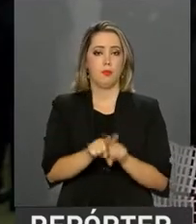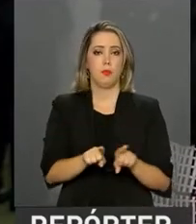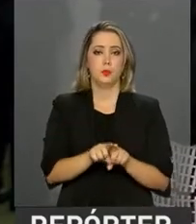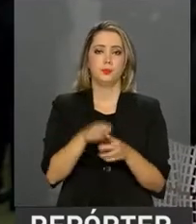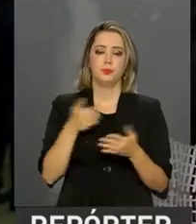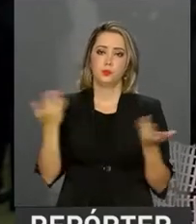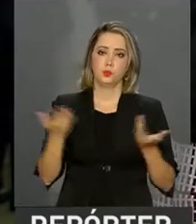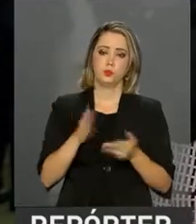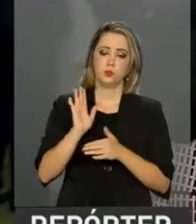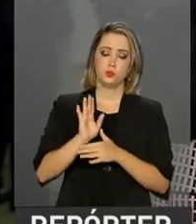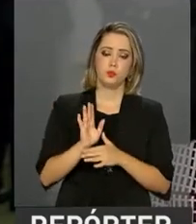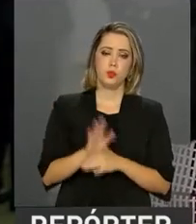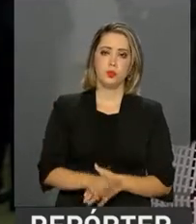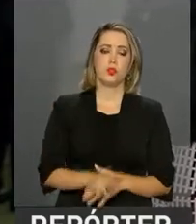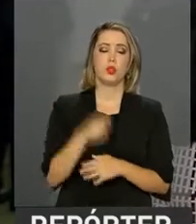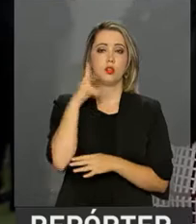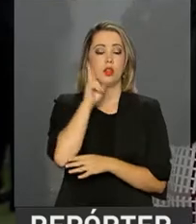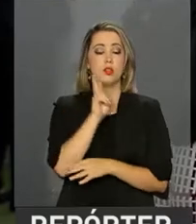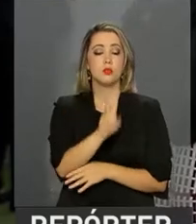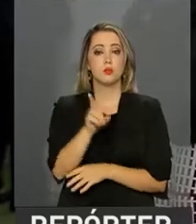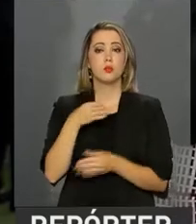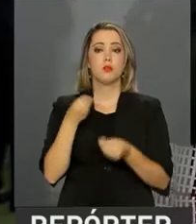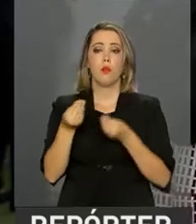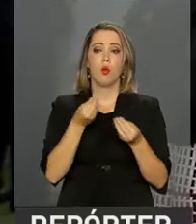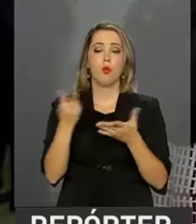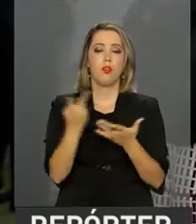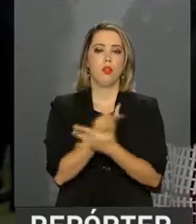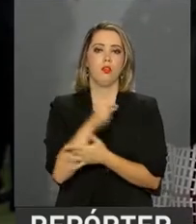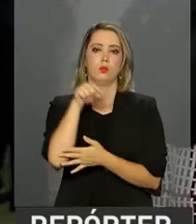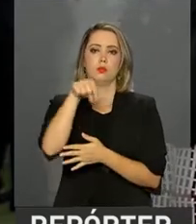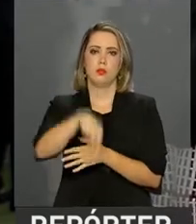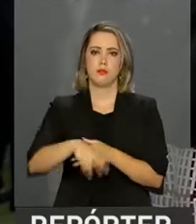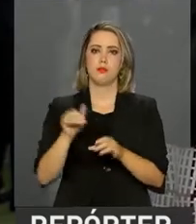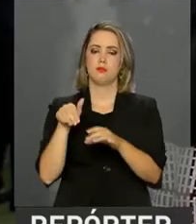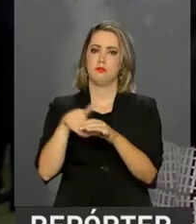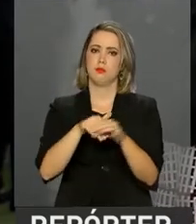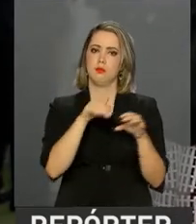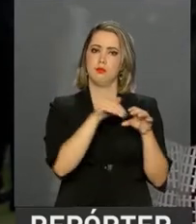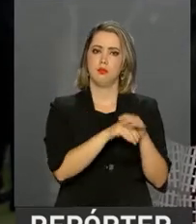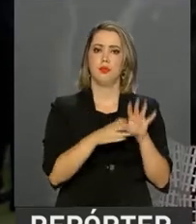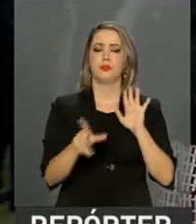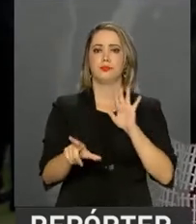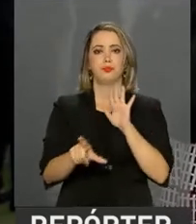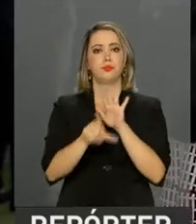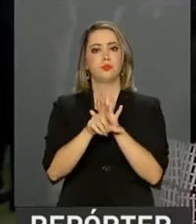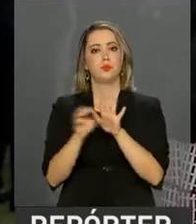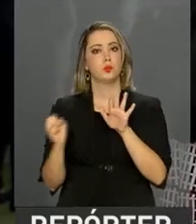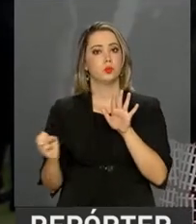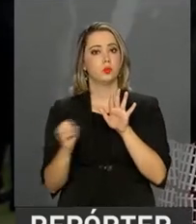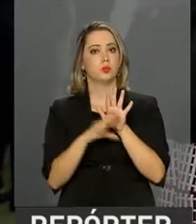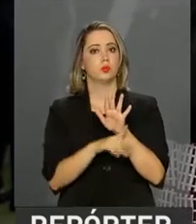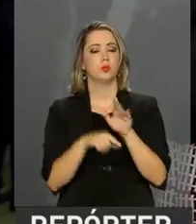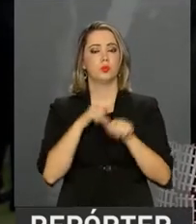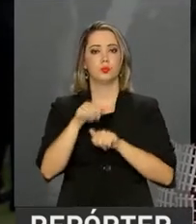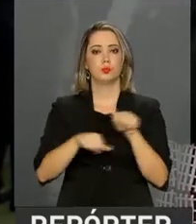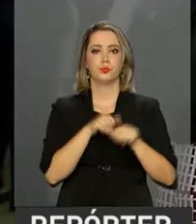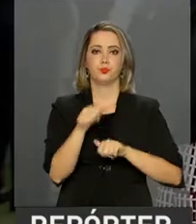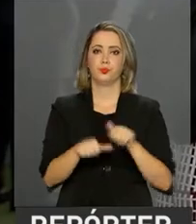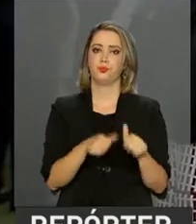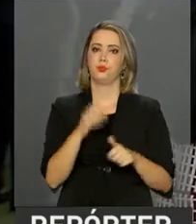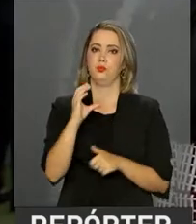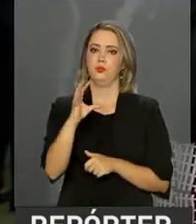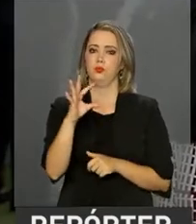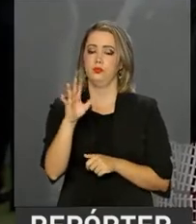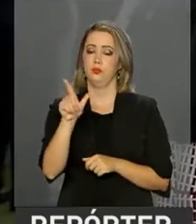aqui no decorrer da tarde, Roberto. Como que vai ser essa votação do projeto de lei que propõe essa reforma trabalhista